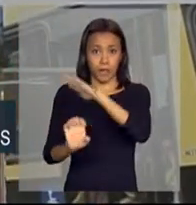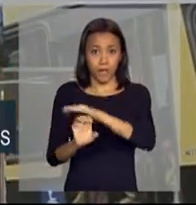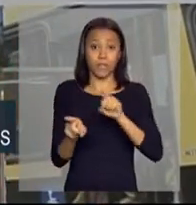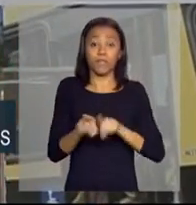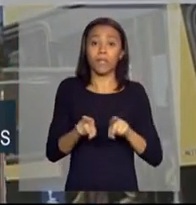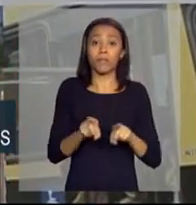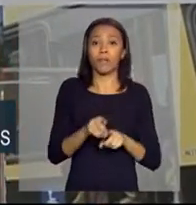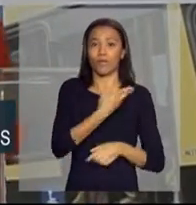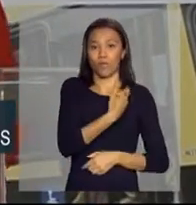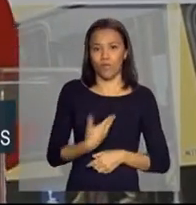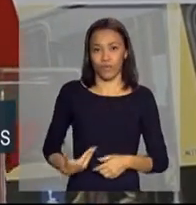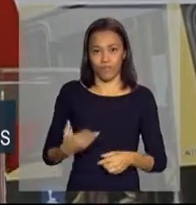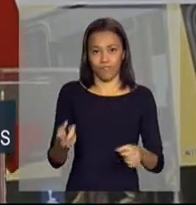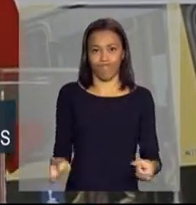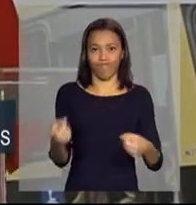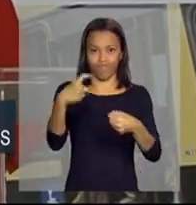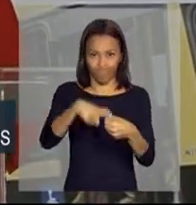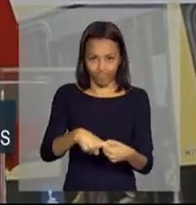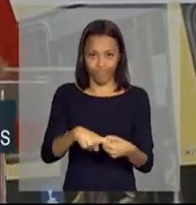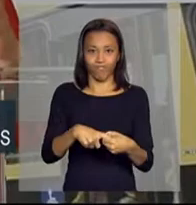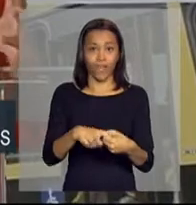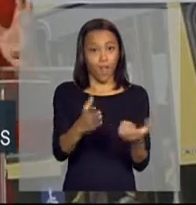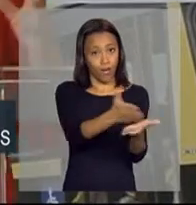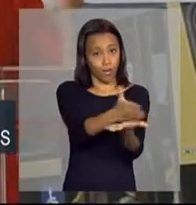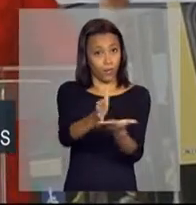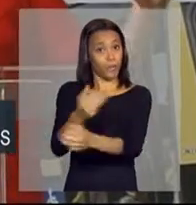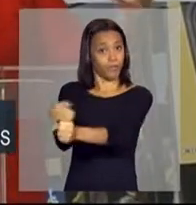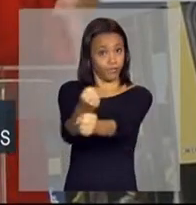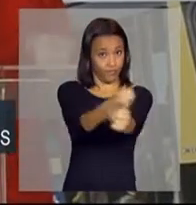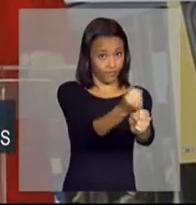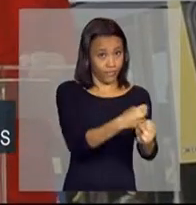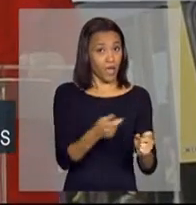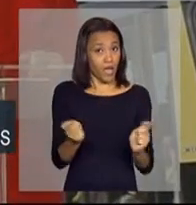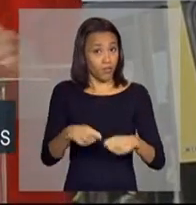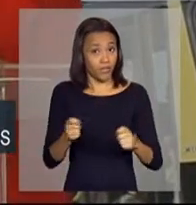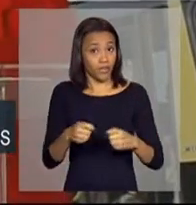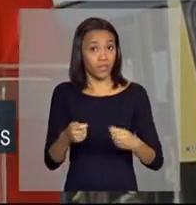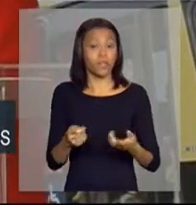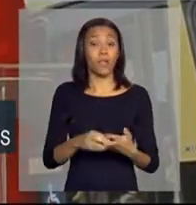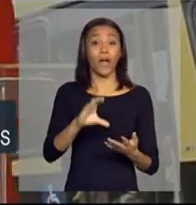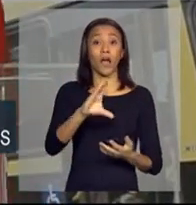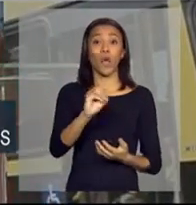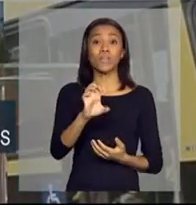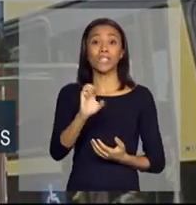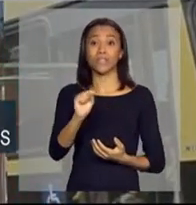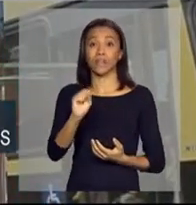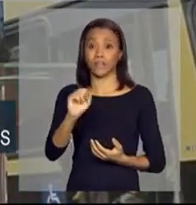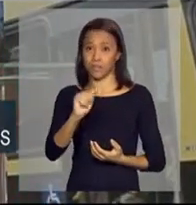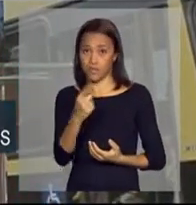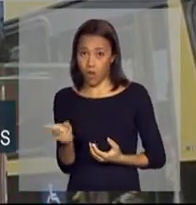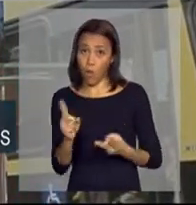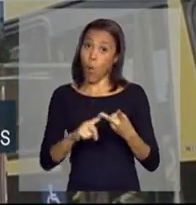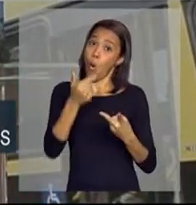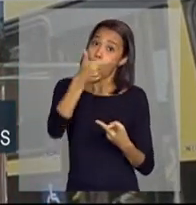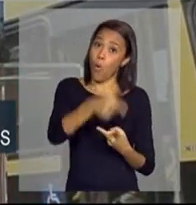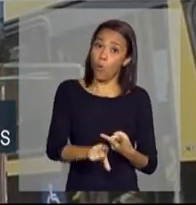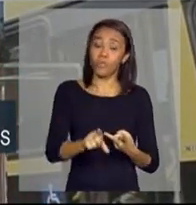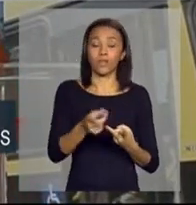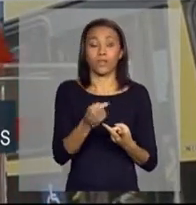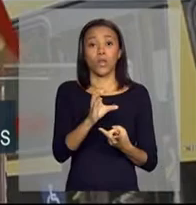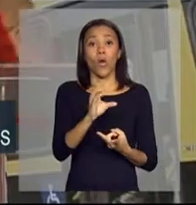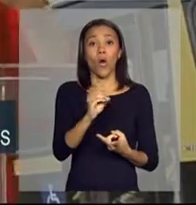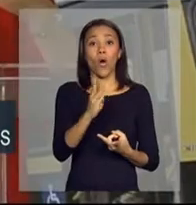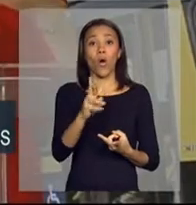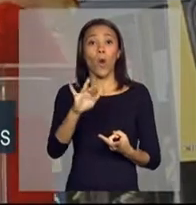governo. Algumas obras você faz sobre a forma de concessão, outras sobre a forma de obra